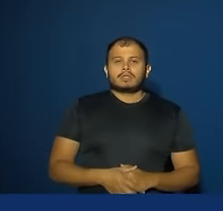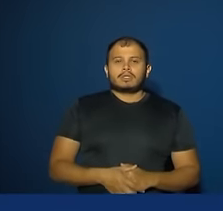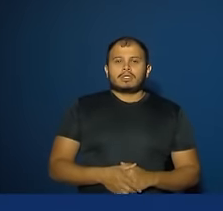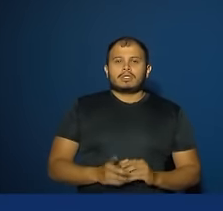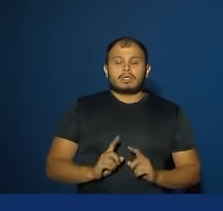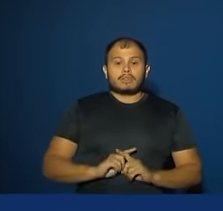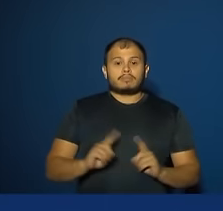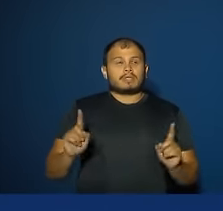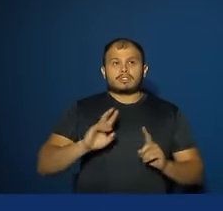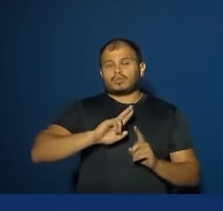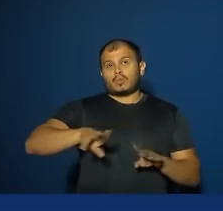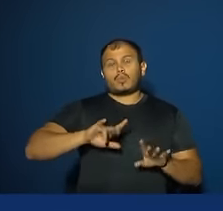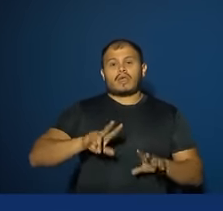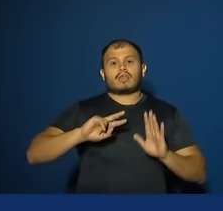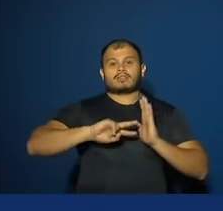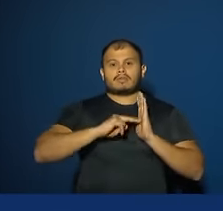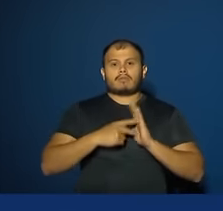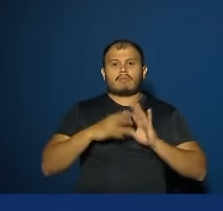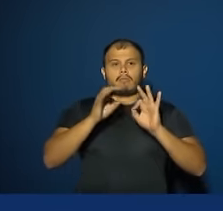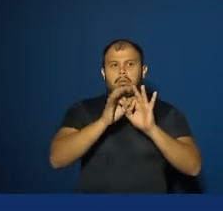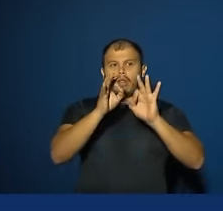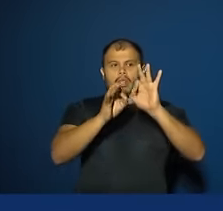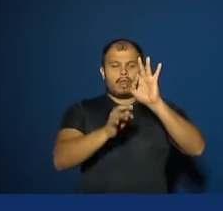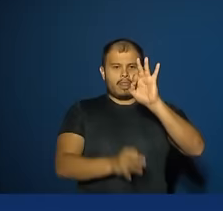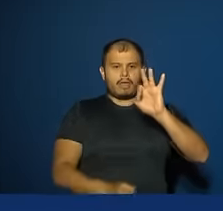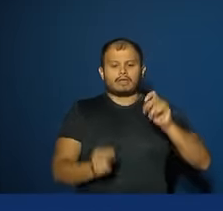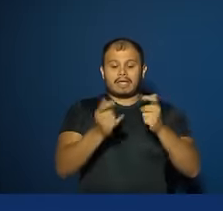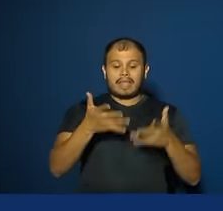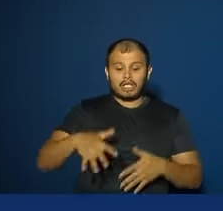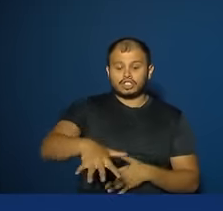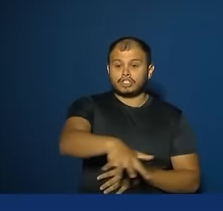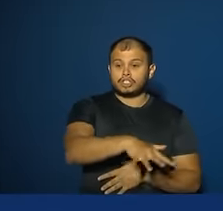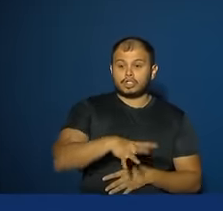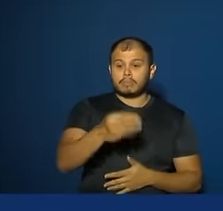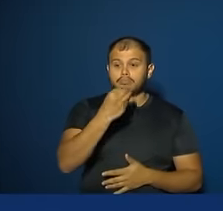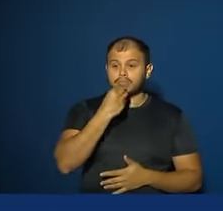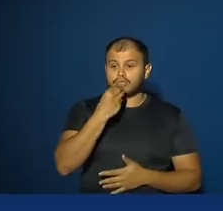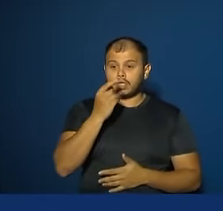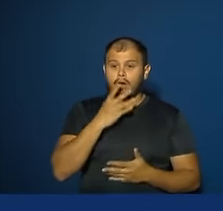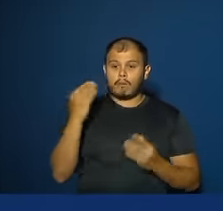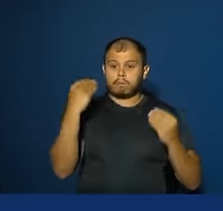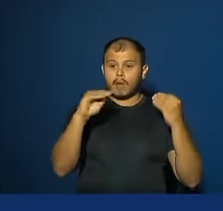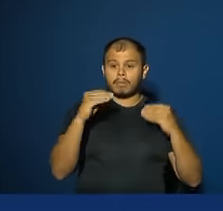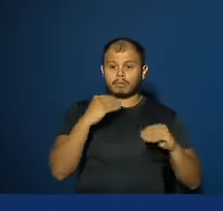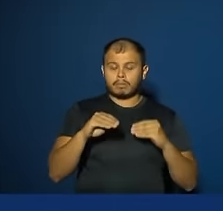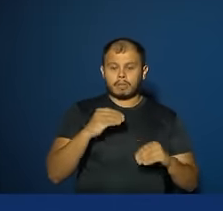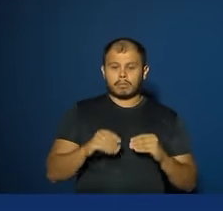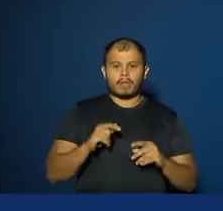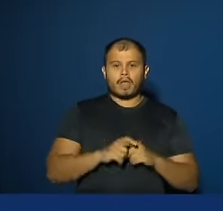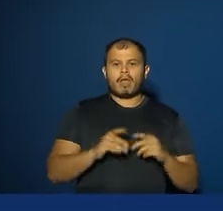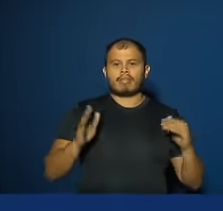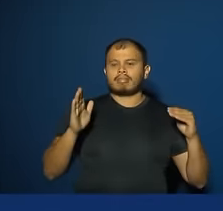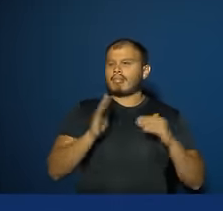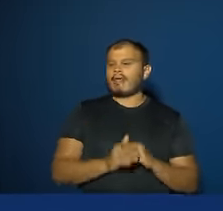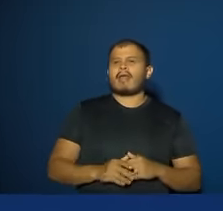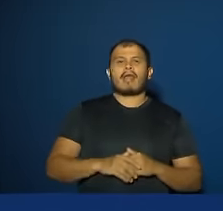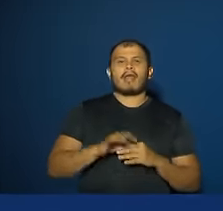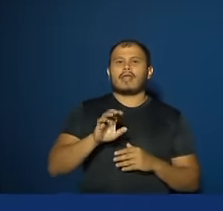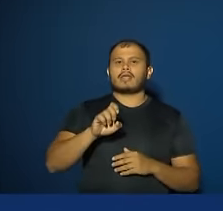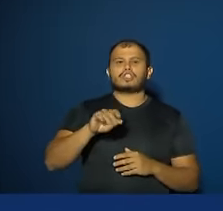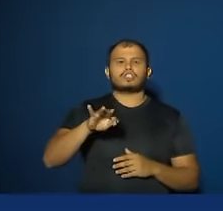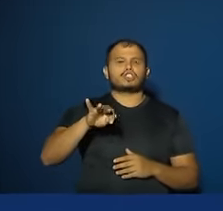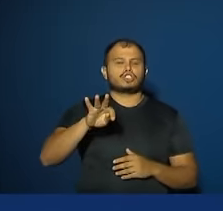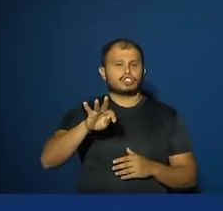eu também não tô estendendo a macrorregião que você podia botar do Afeganistão até a Etiópia eu tô me